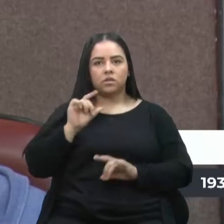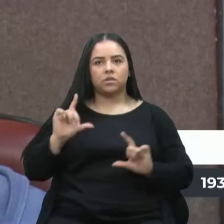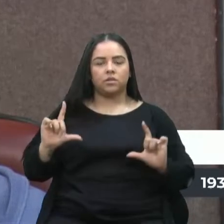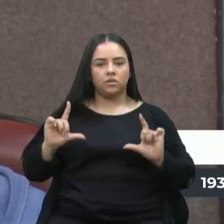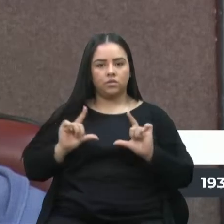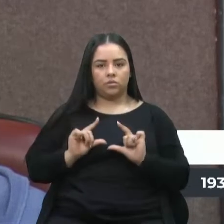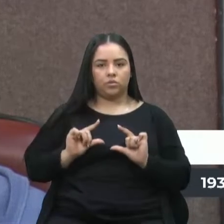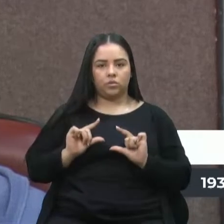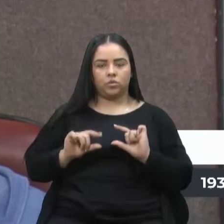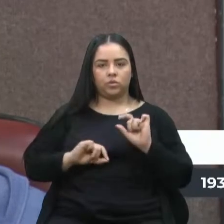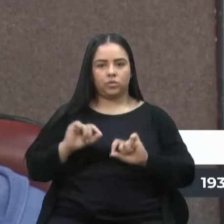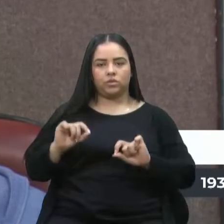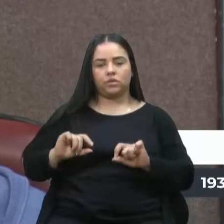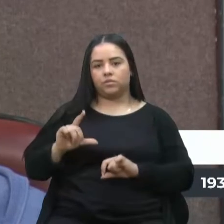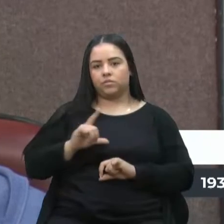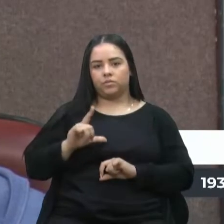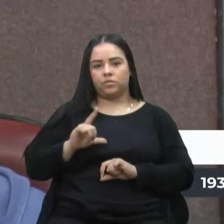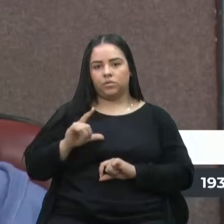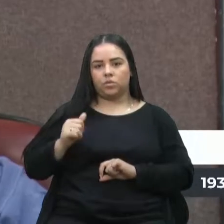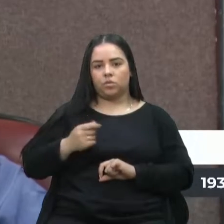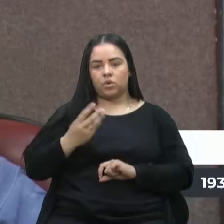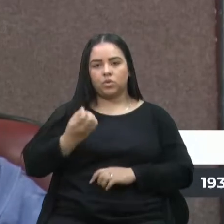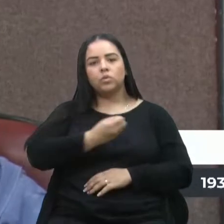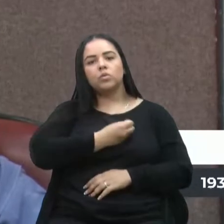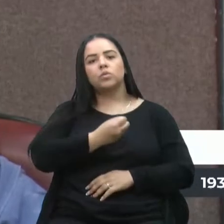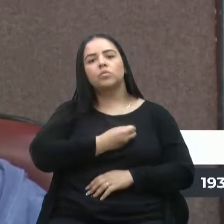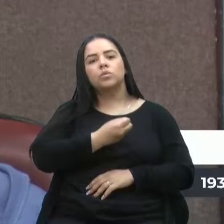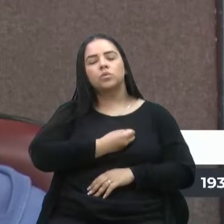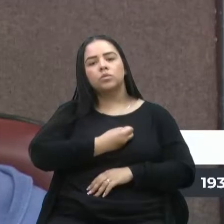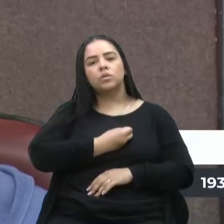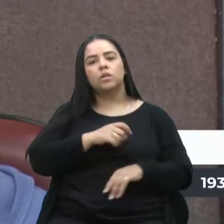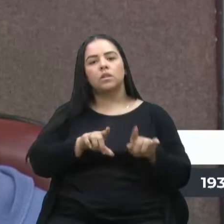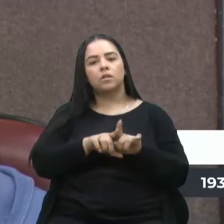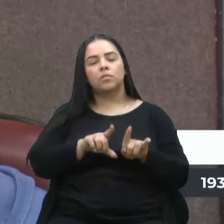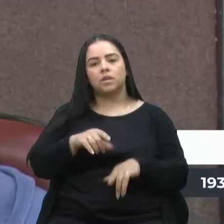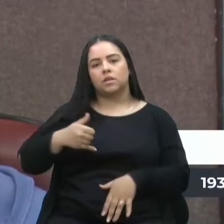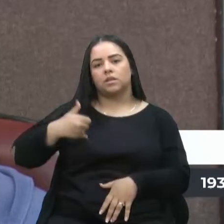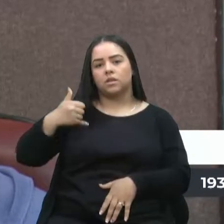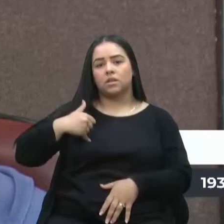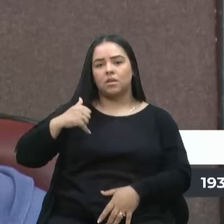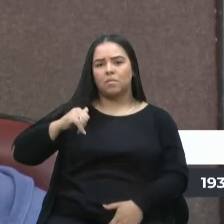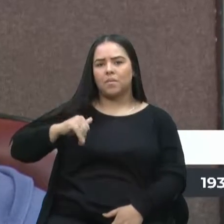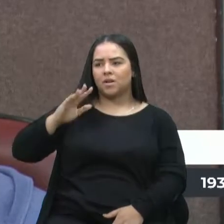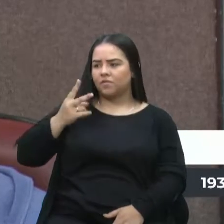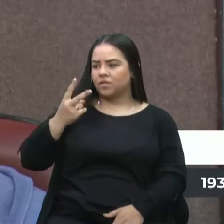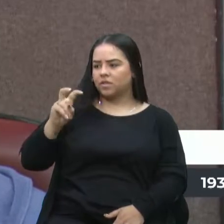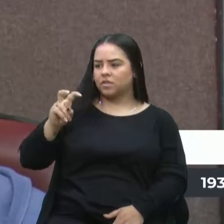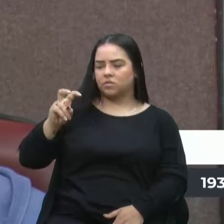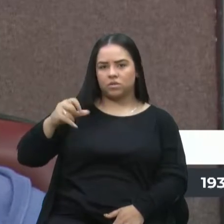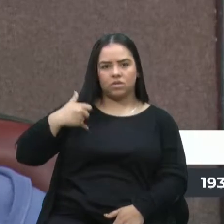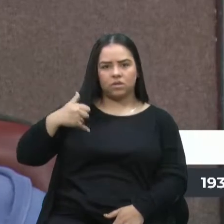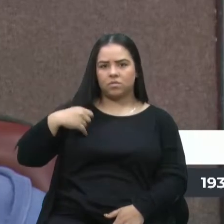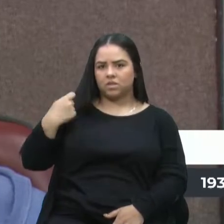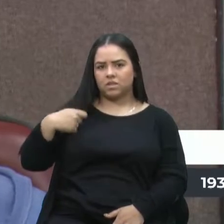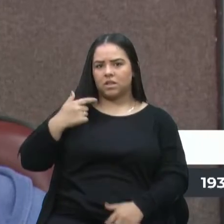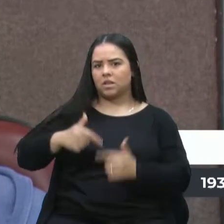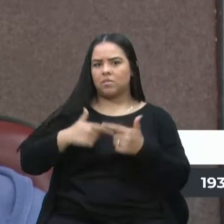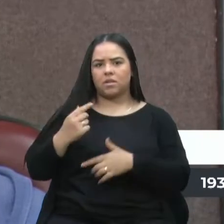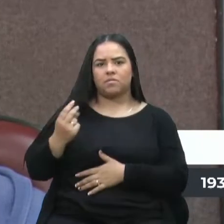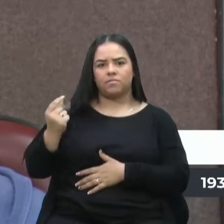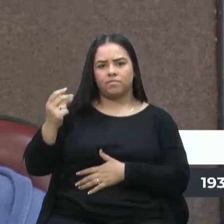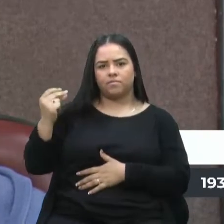tanto a questão de números de cotista como a idade acima de 25 anos já tem que tá trabalhando faz tempo